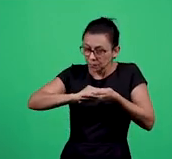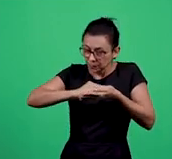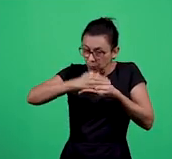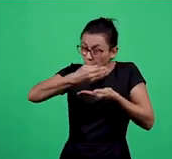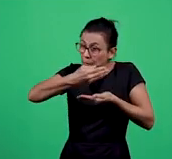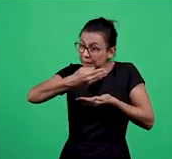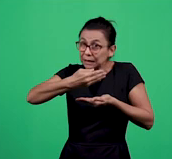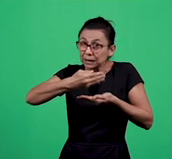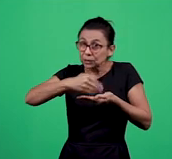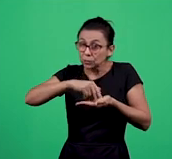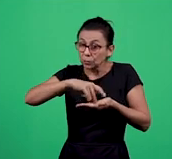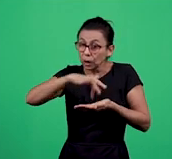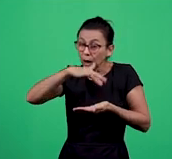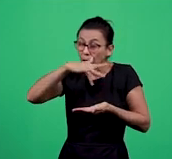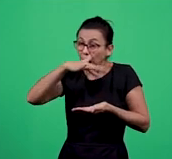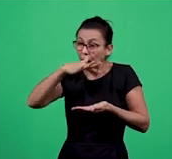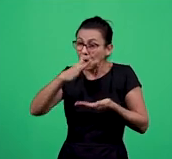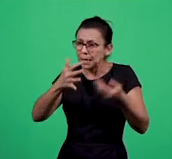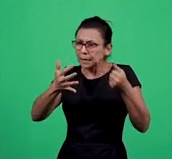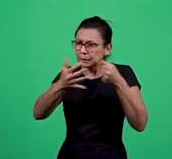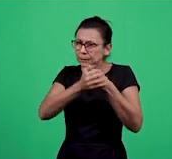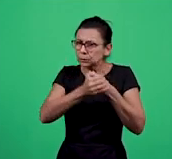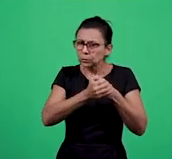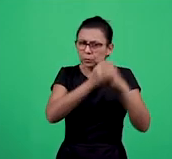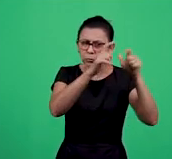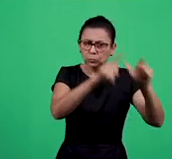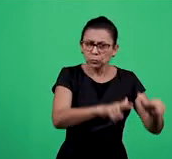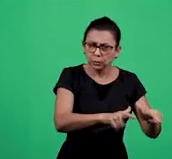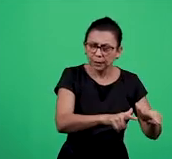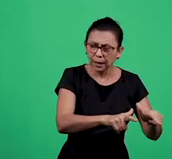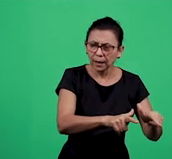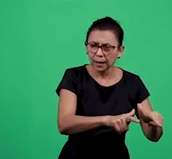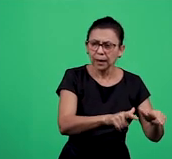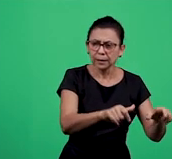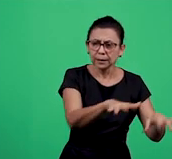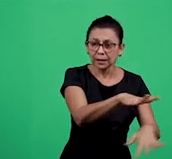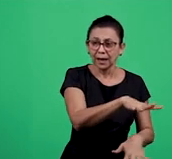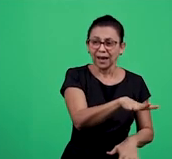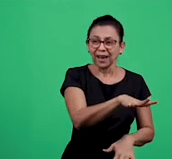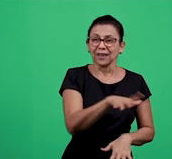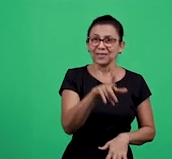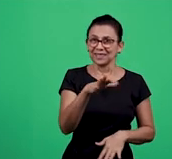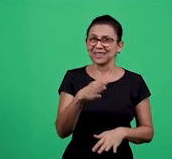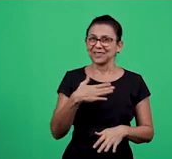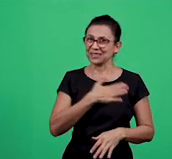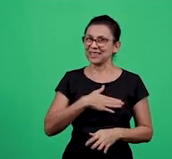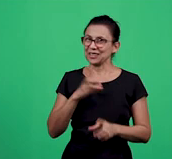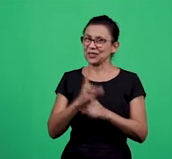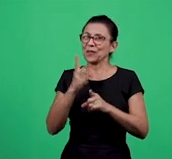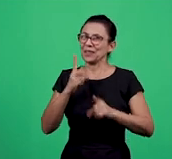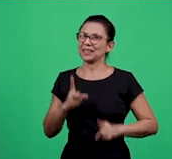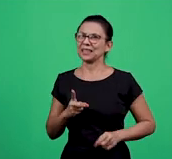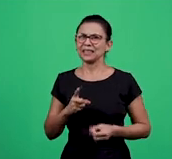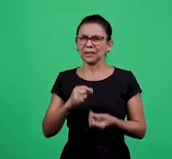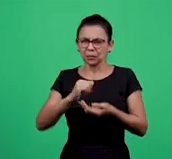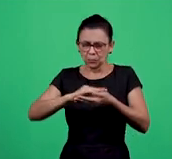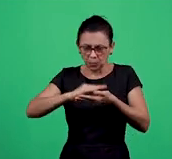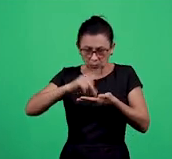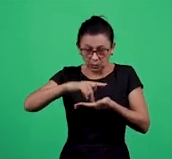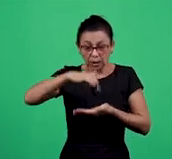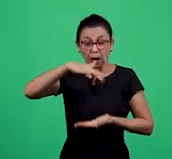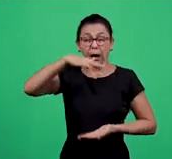tesouro no campo. Quem gostaria de achar um tesouro escondido? Ah, eu gostaria. Por quê? O que é um